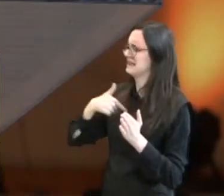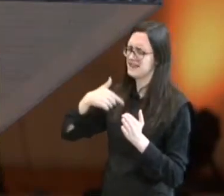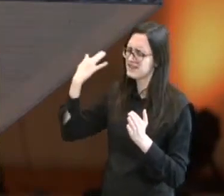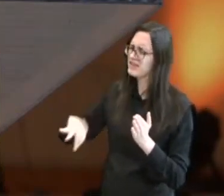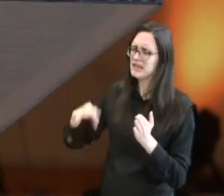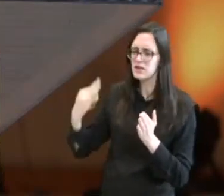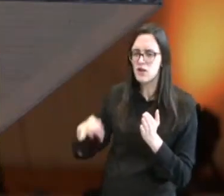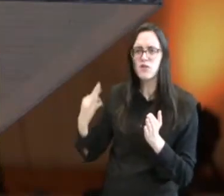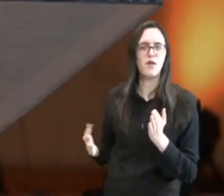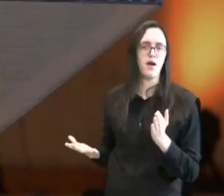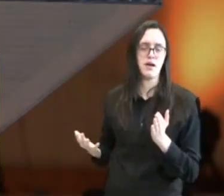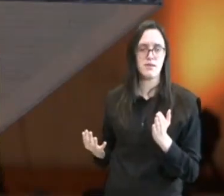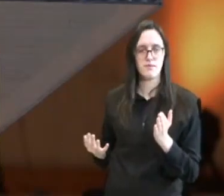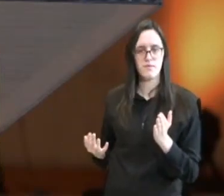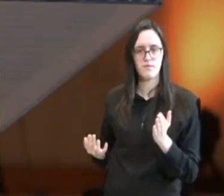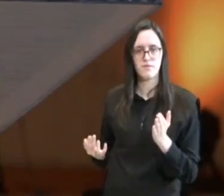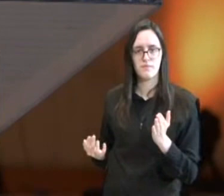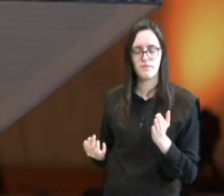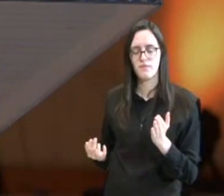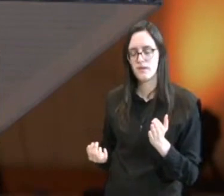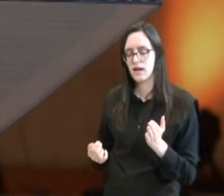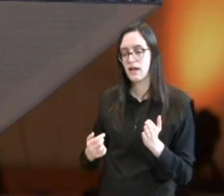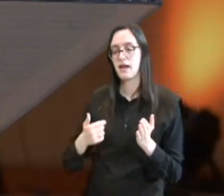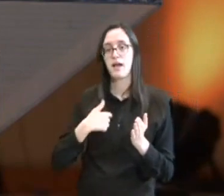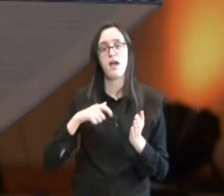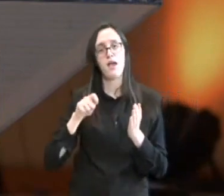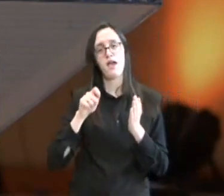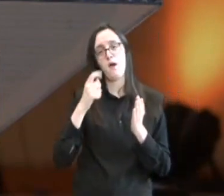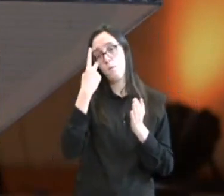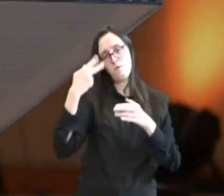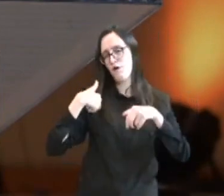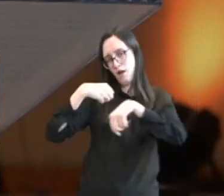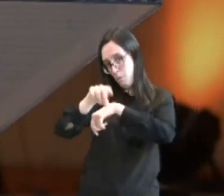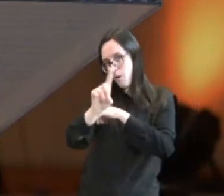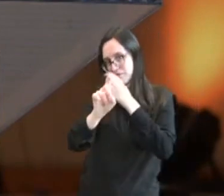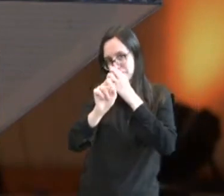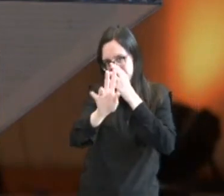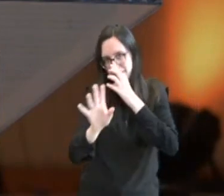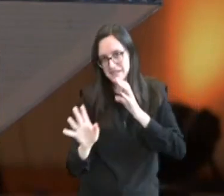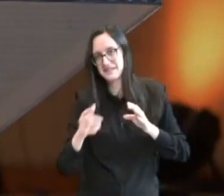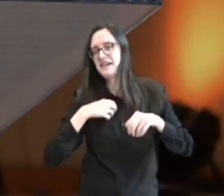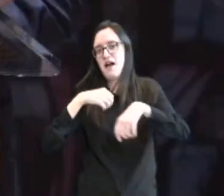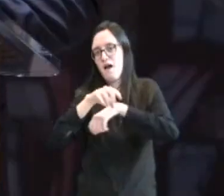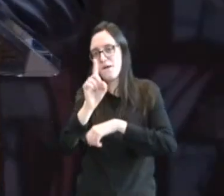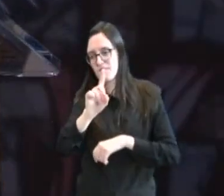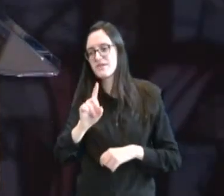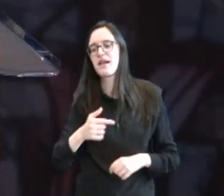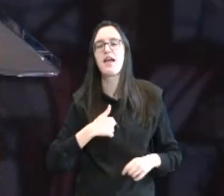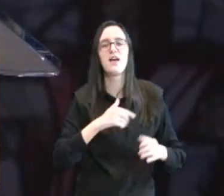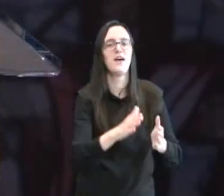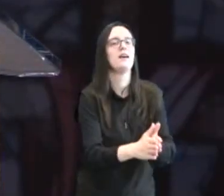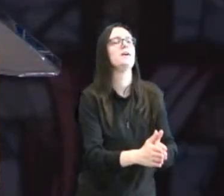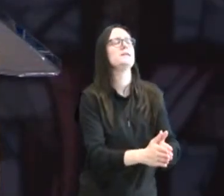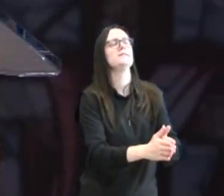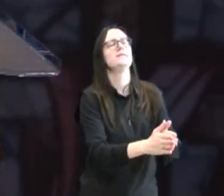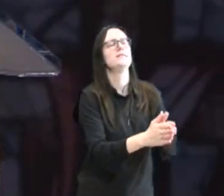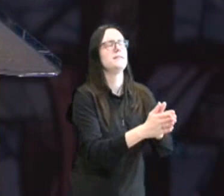machucado. E aí fiz uma coisa que eu não aconselho ninguém fazer, né? Eu abri